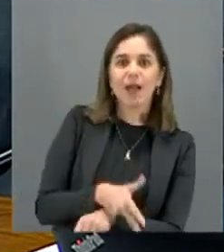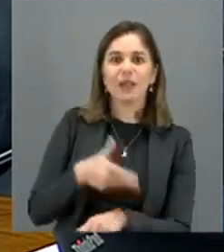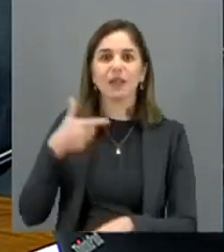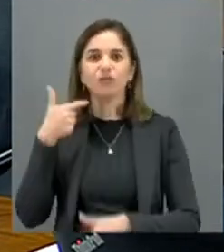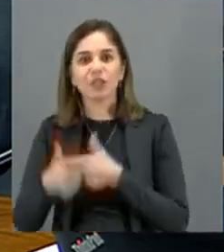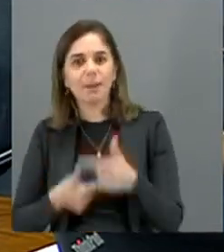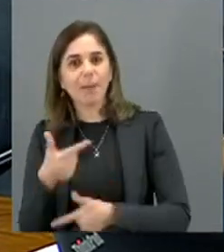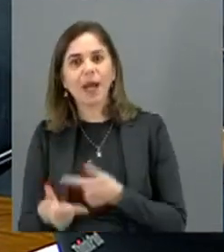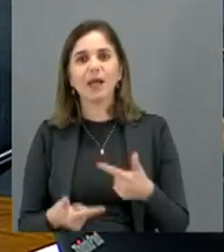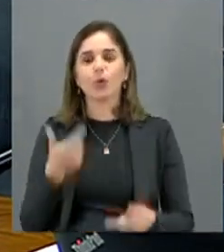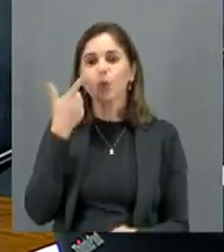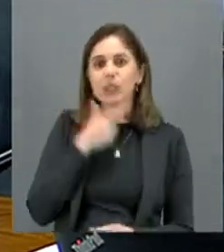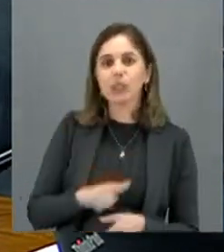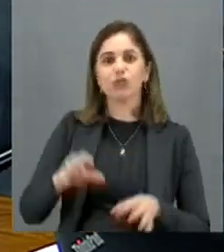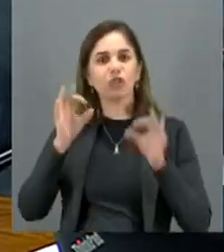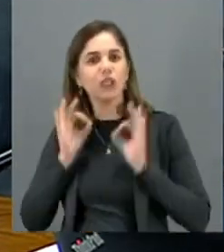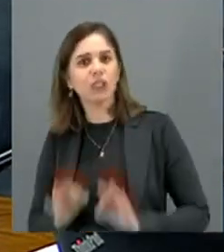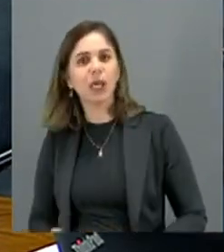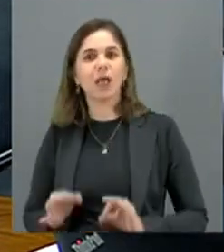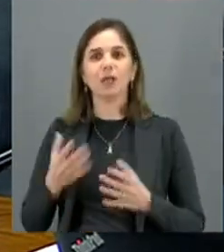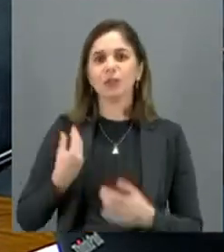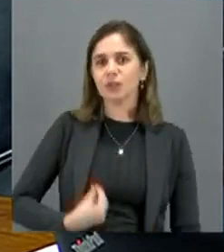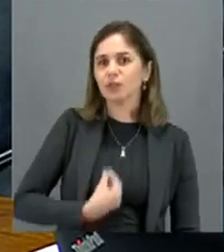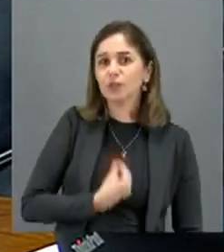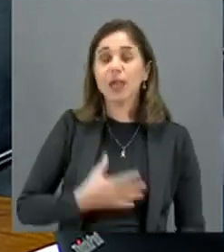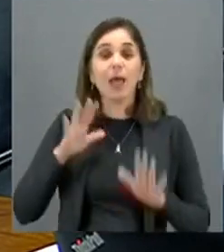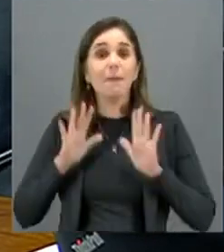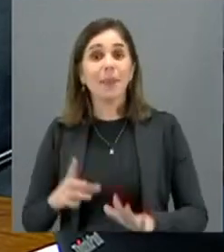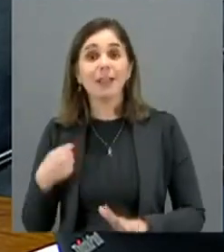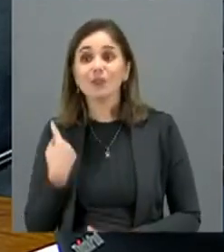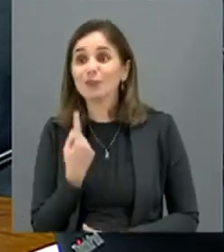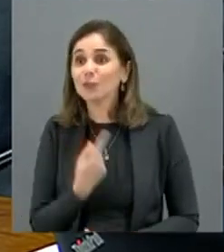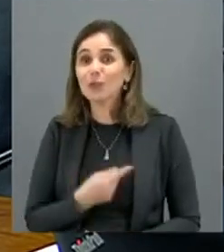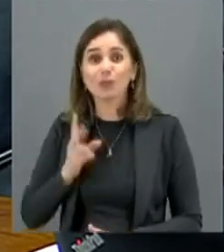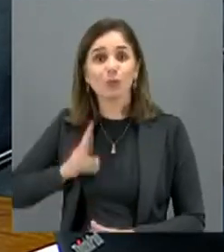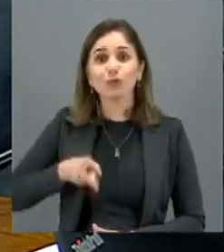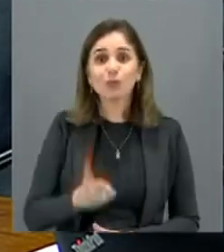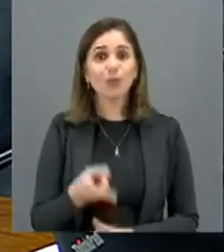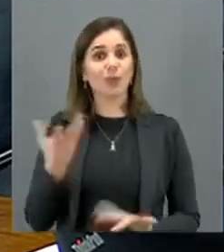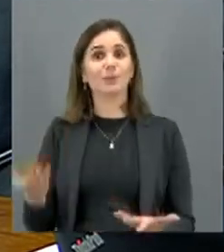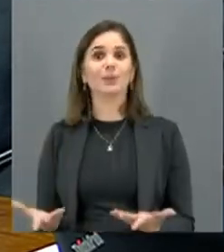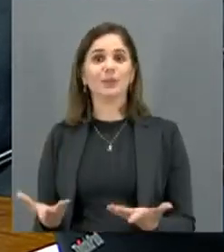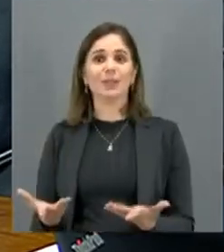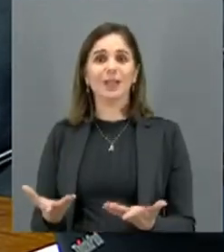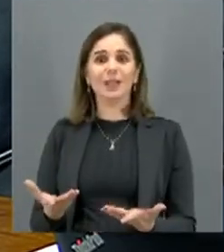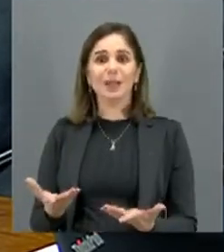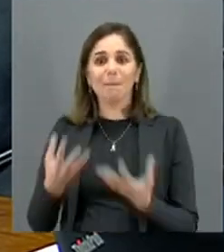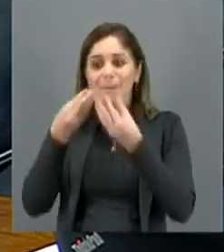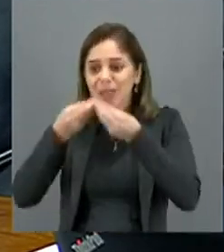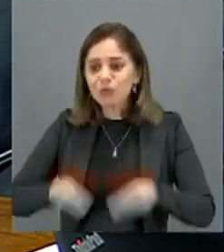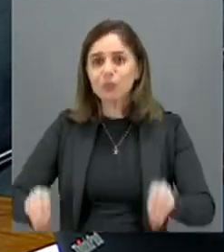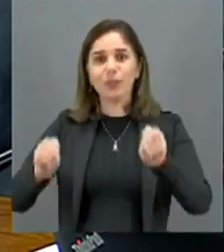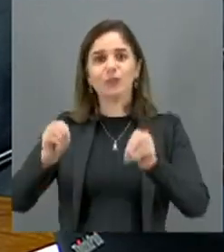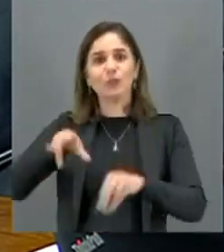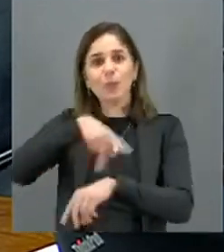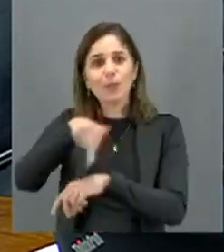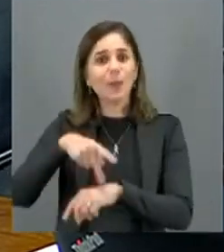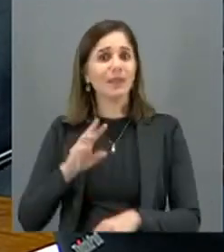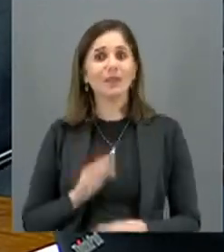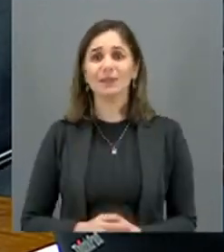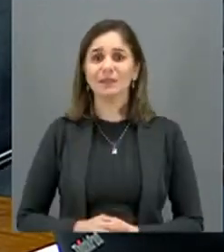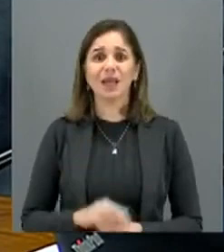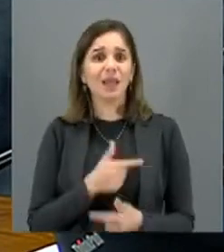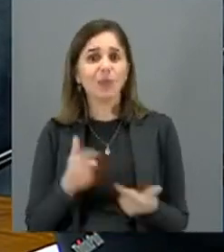dignidade, nós estamos perpetuando uma história de fracasso desse país. Porque nós não estamos resolvendo o